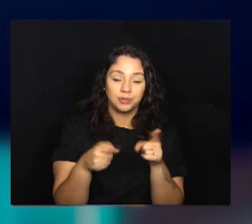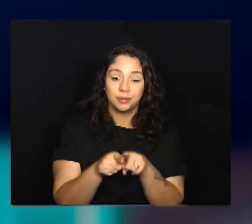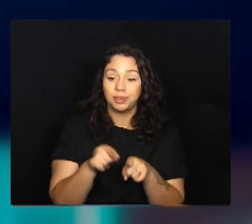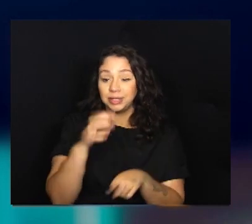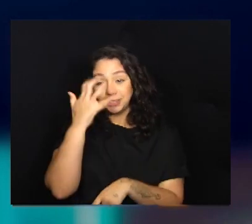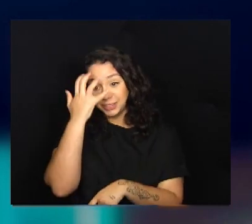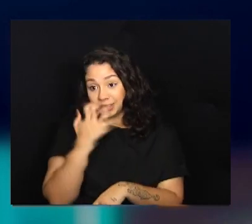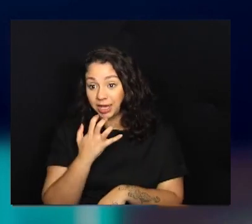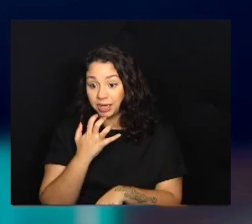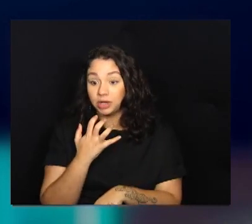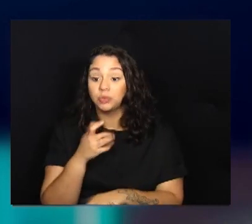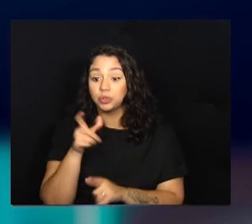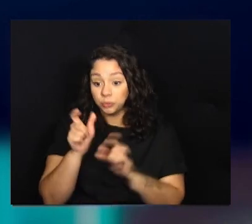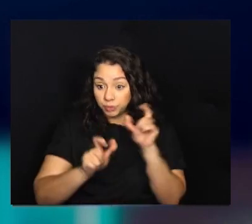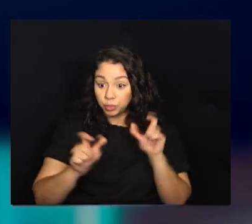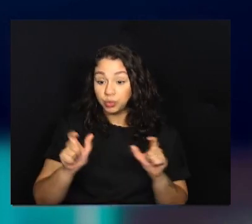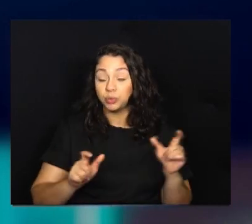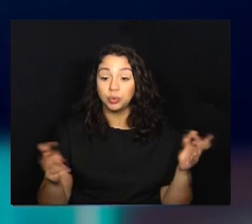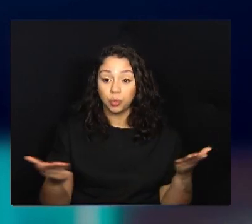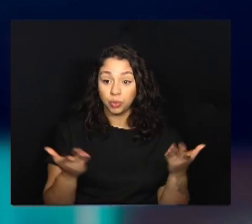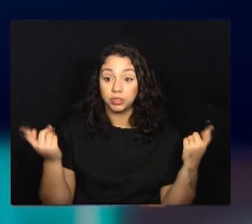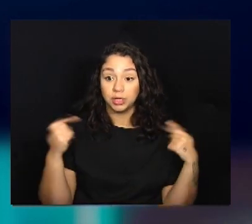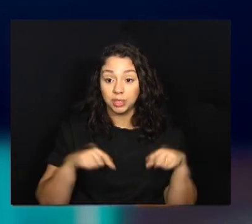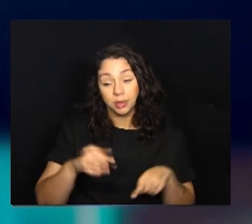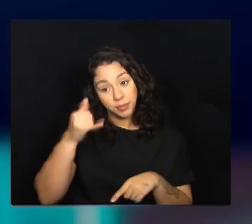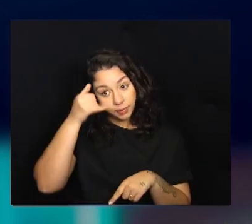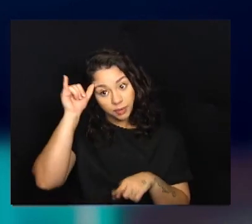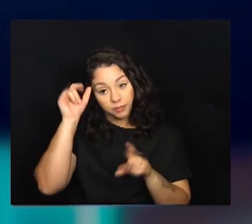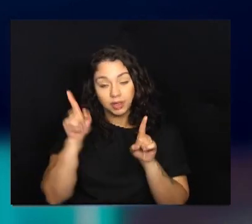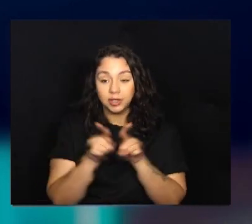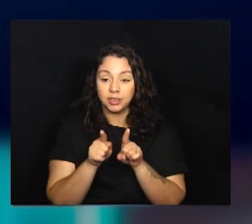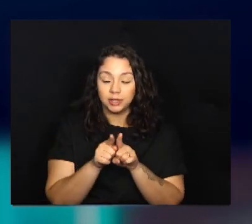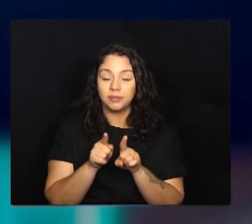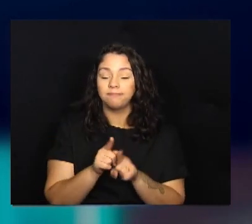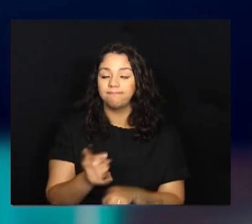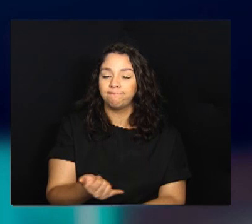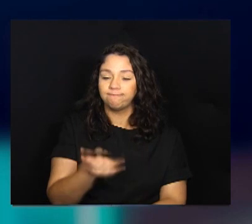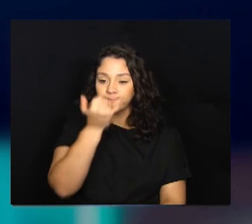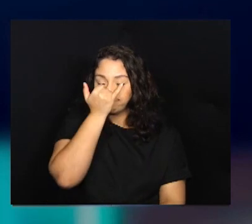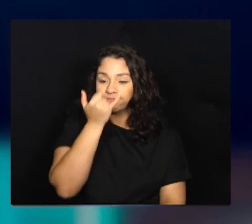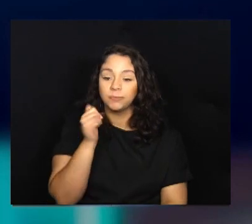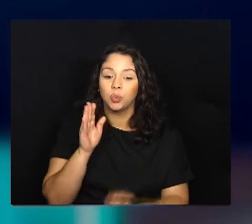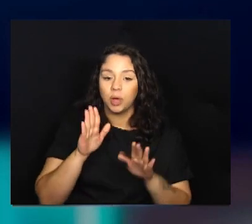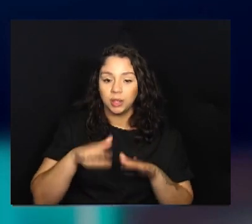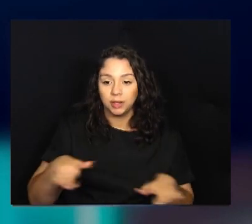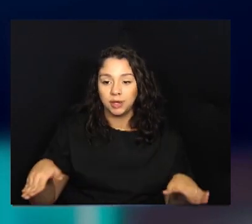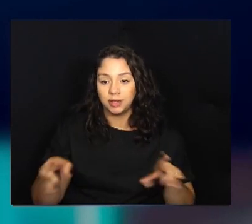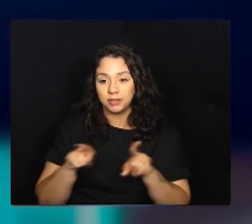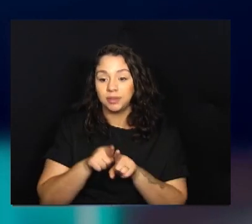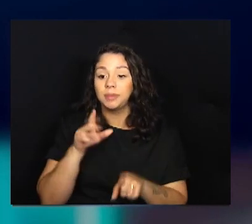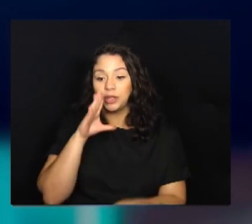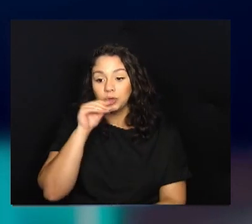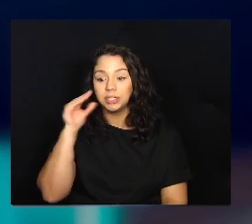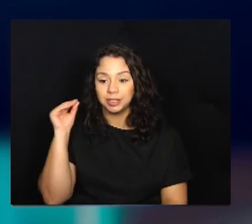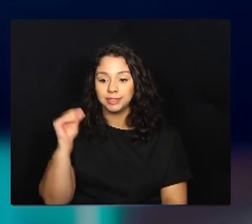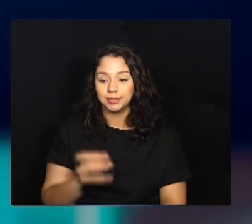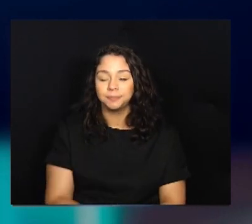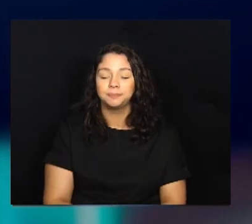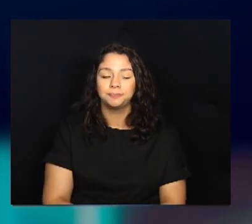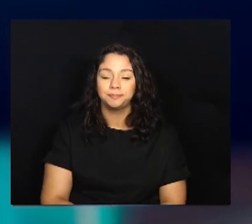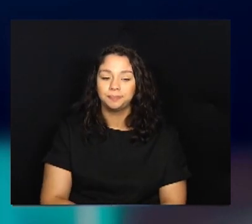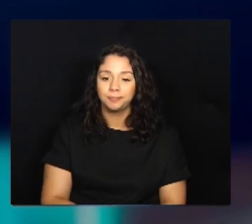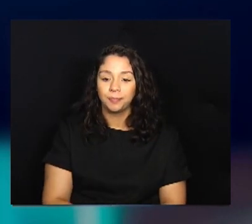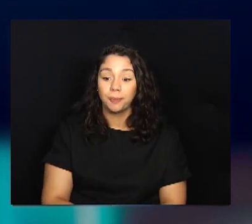estão aqui para prevenir e evitar acidentes com as nossas crianças e adolescentes. Li